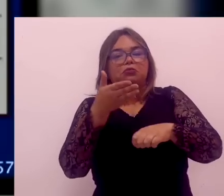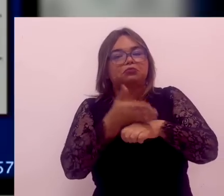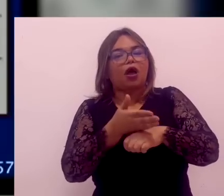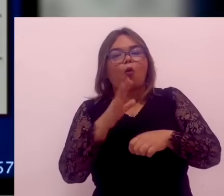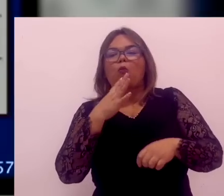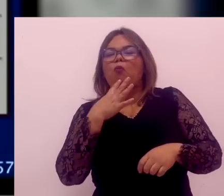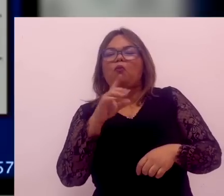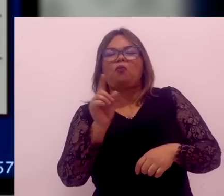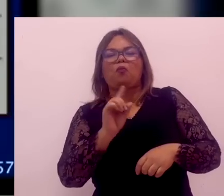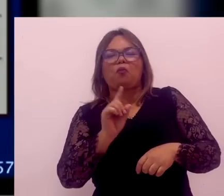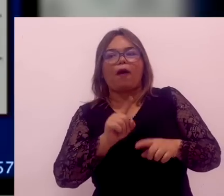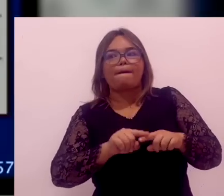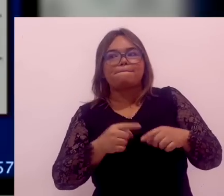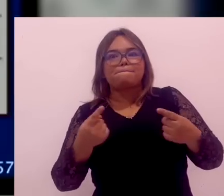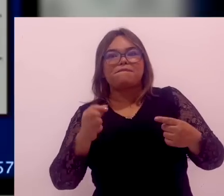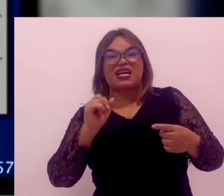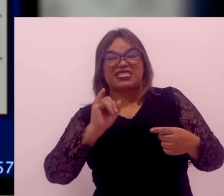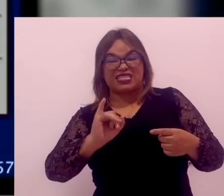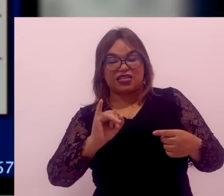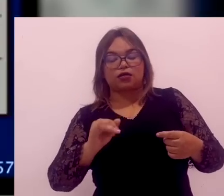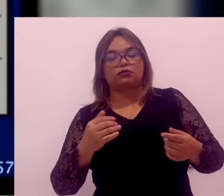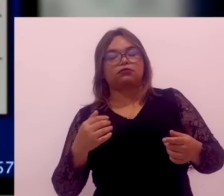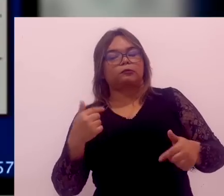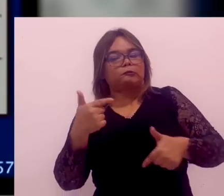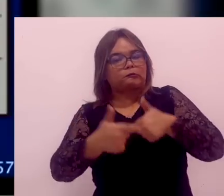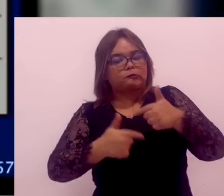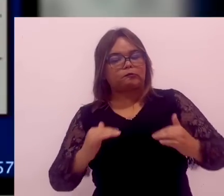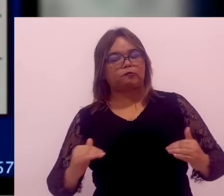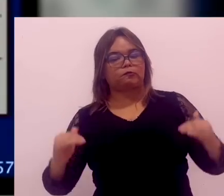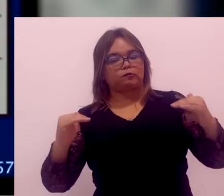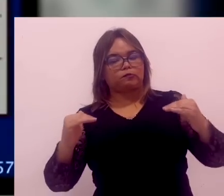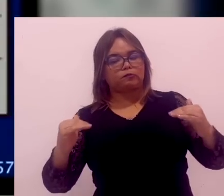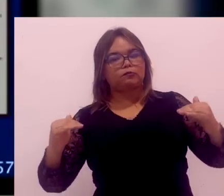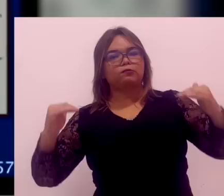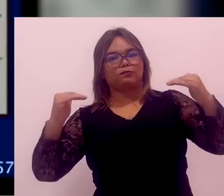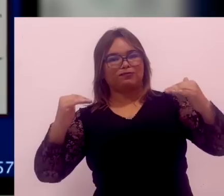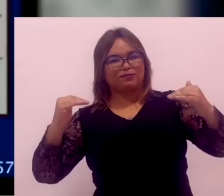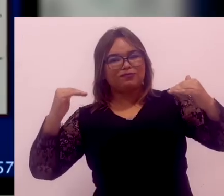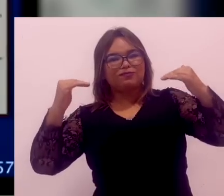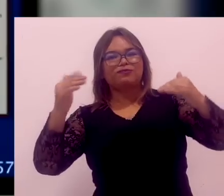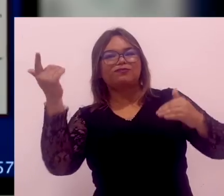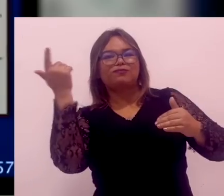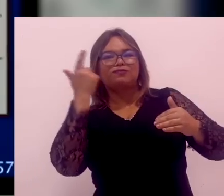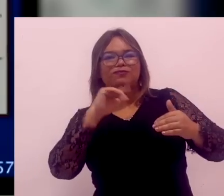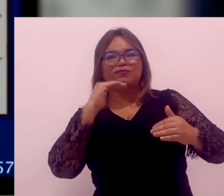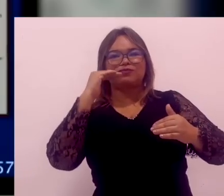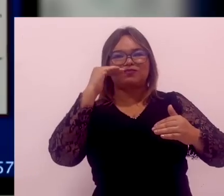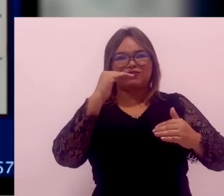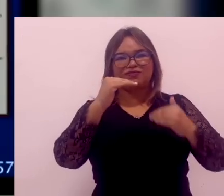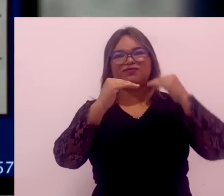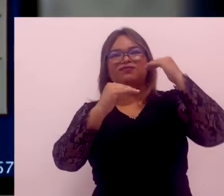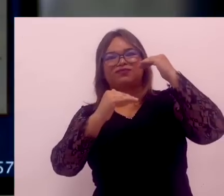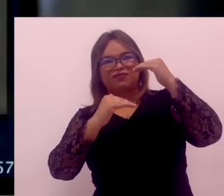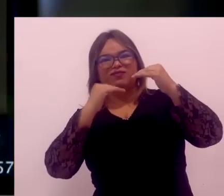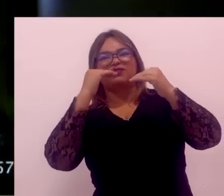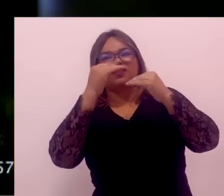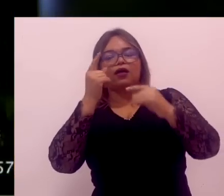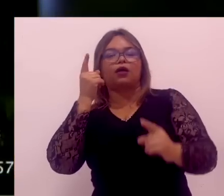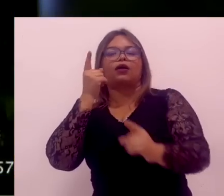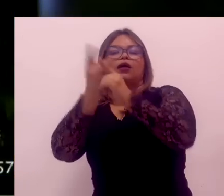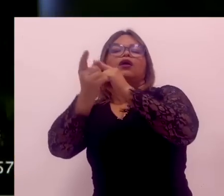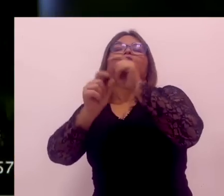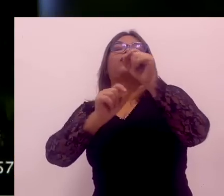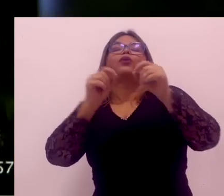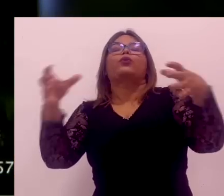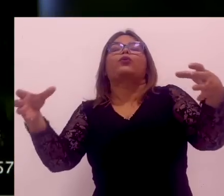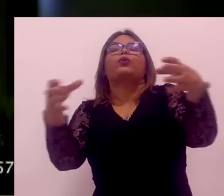lá em cima. Os Cavaleiros Templários. E isso lhes diz algo. Eles realmente usam esses nomes. Esses estão